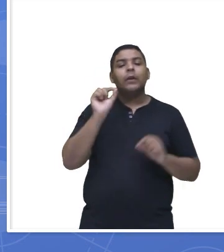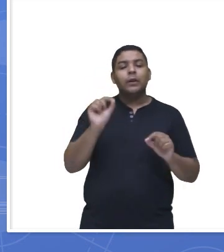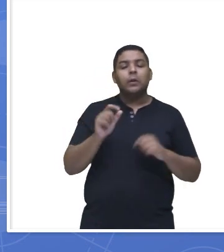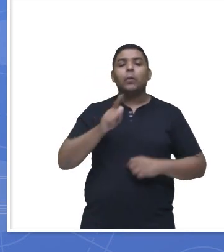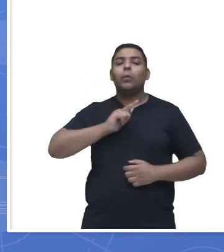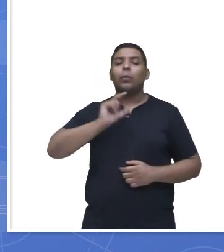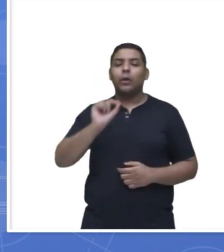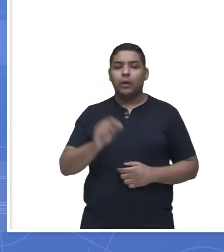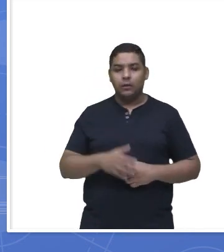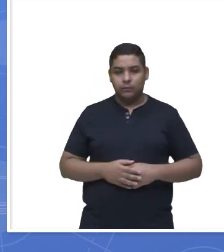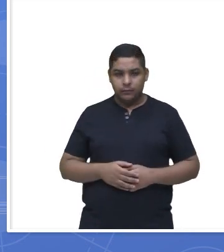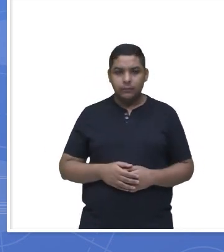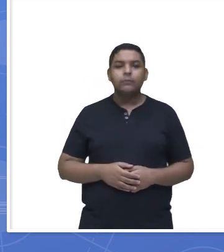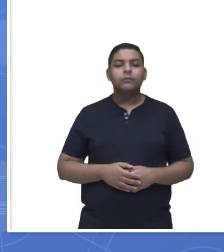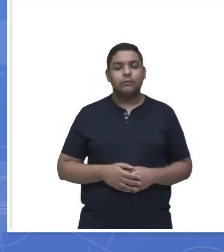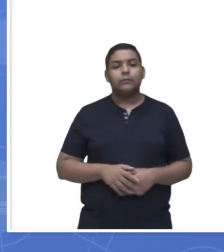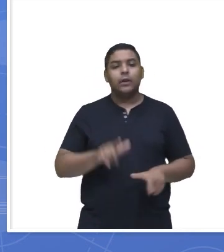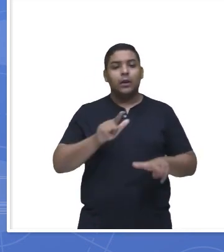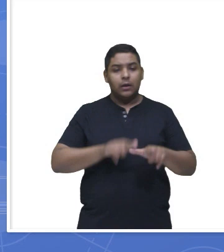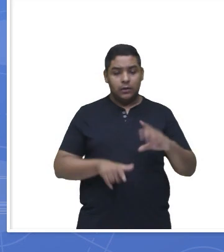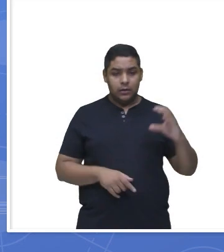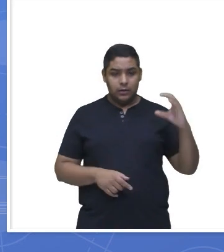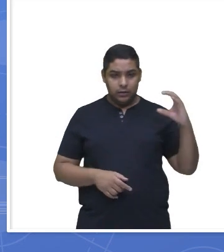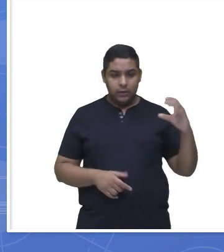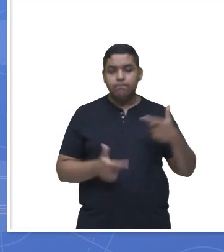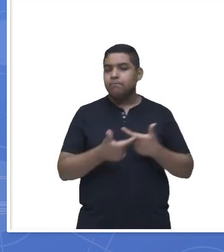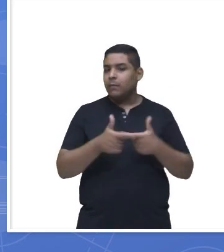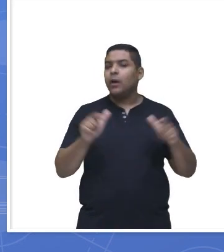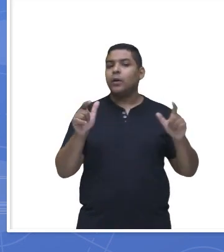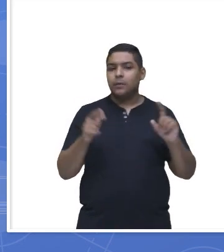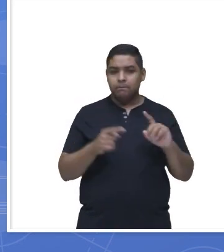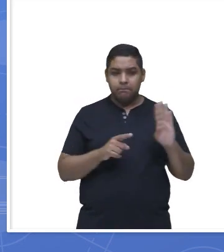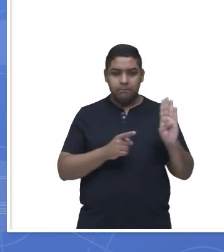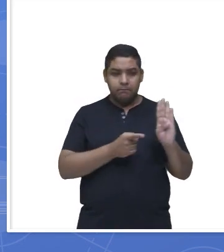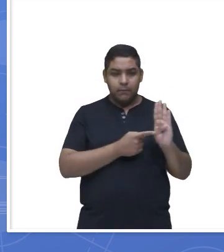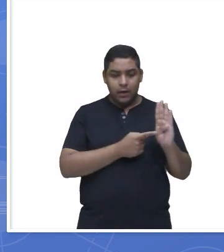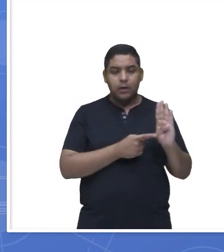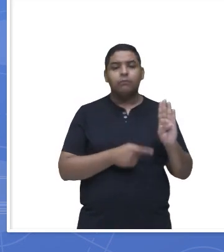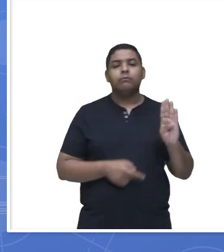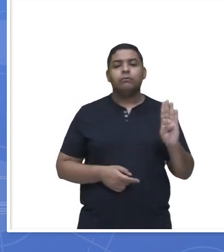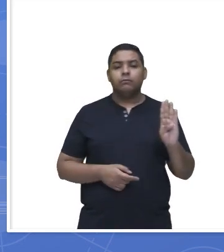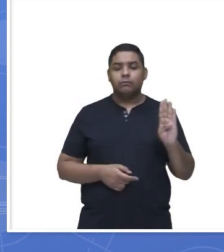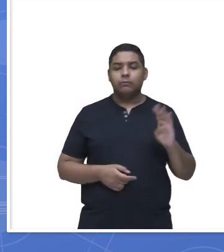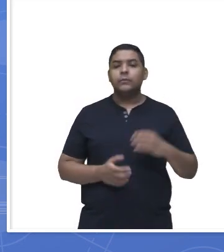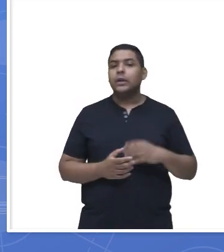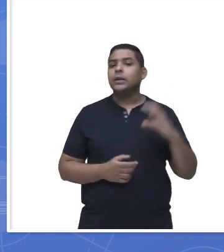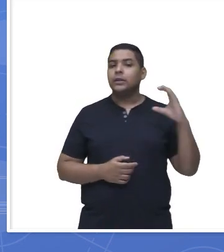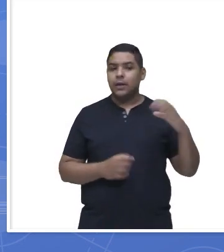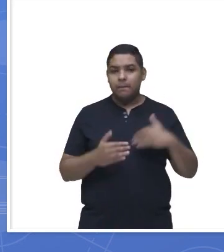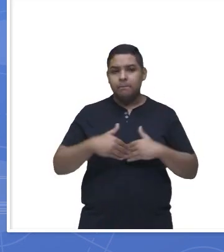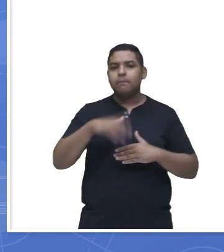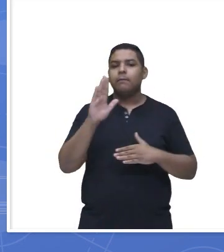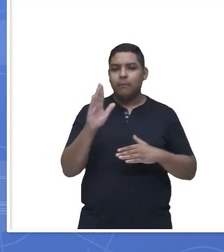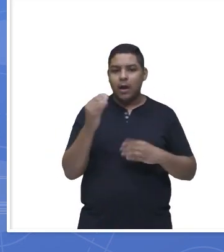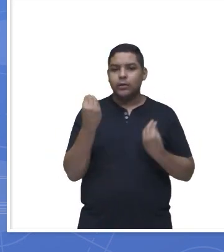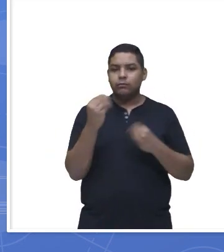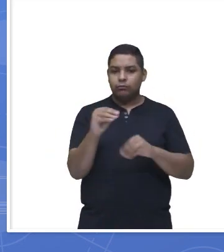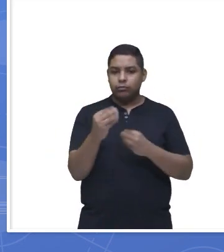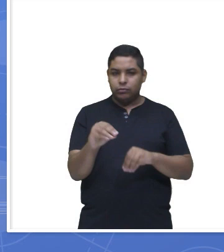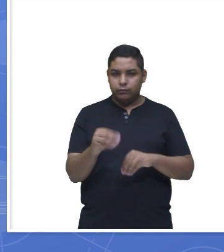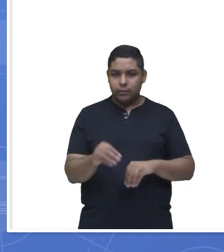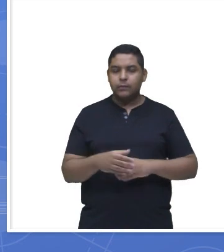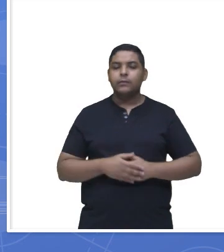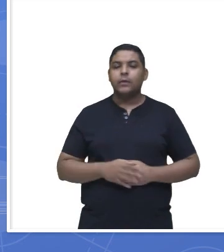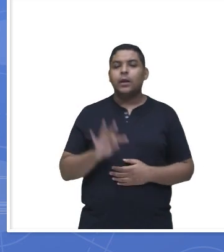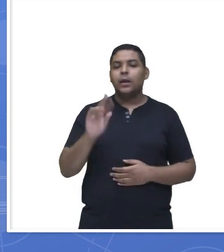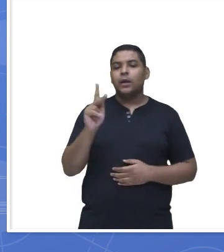C. Nós tivemos muito a letra C aqui. Letra D também, letra C. Letra C foi a mais indicada, né? A Thaís indicou a